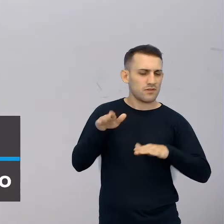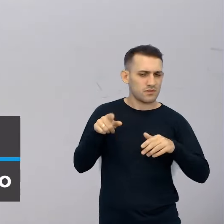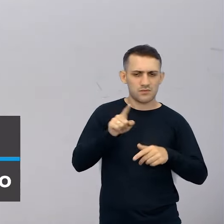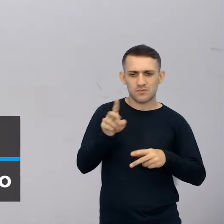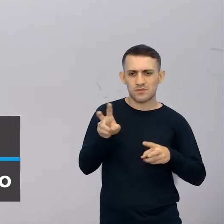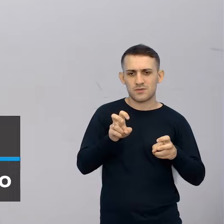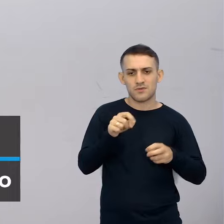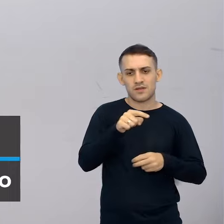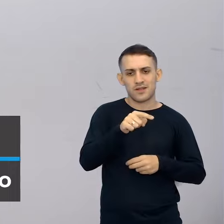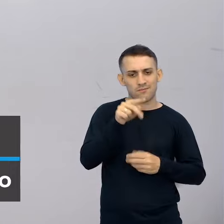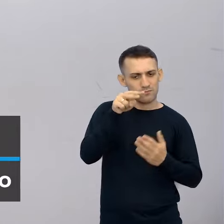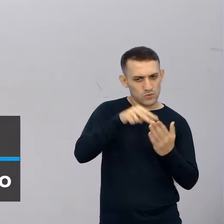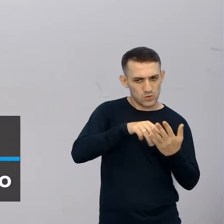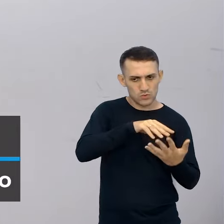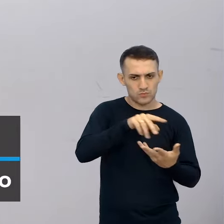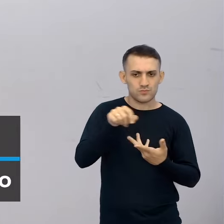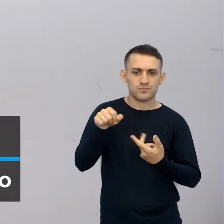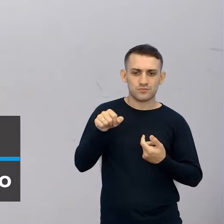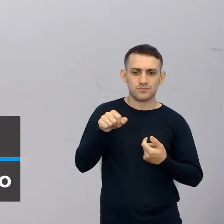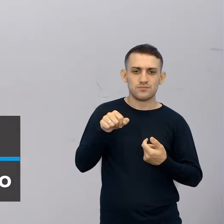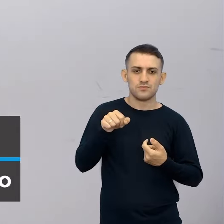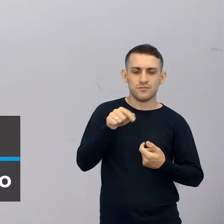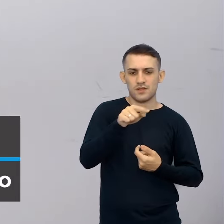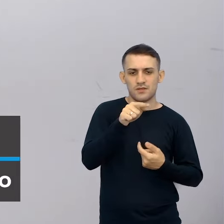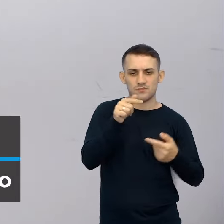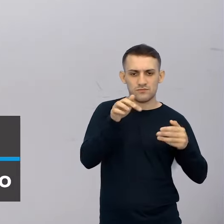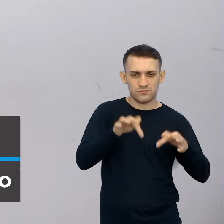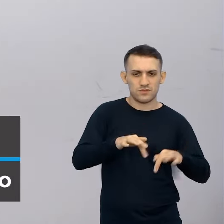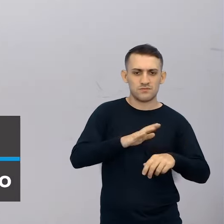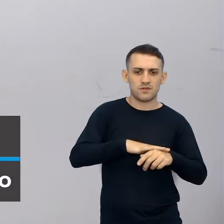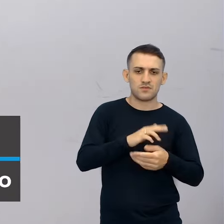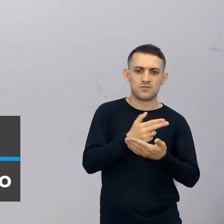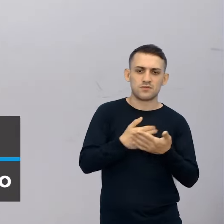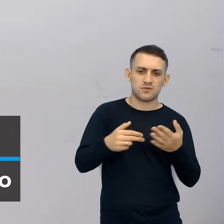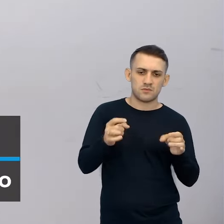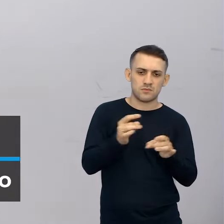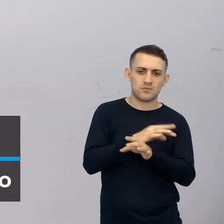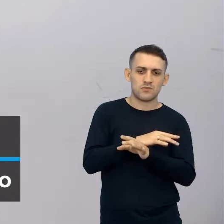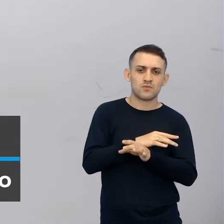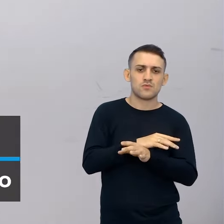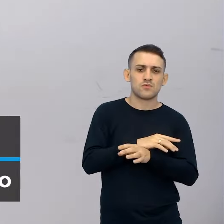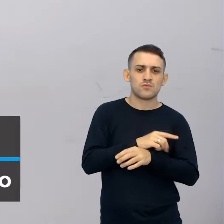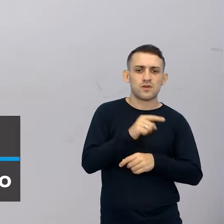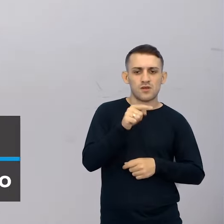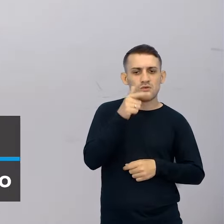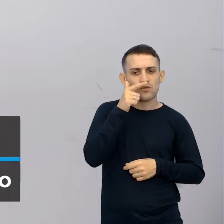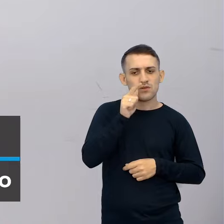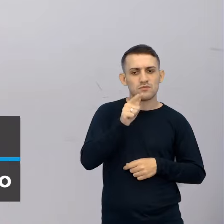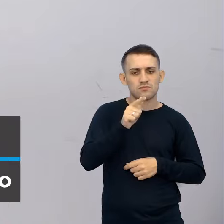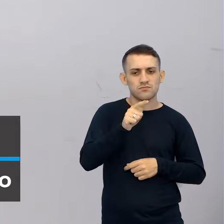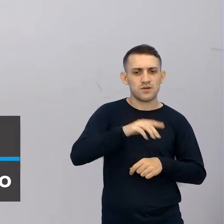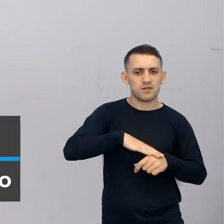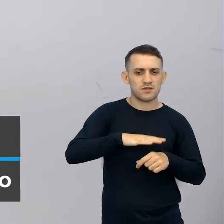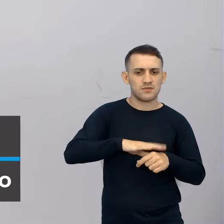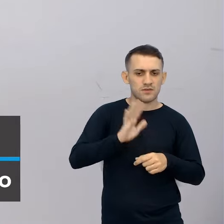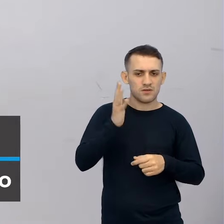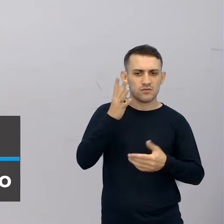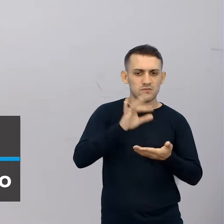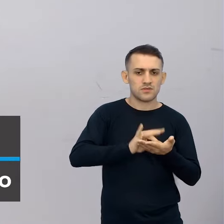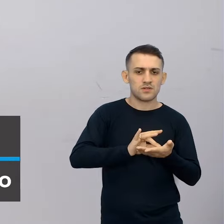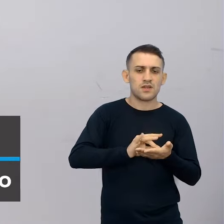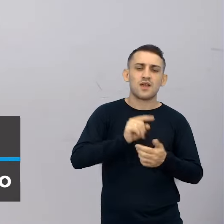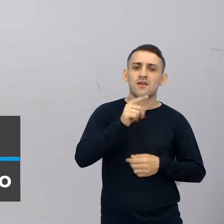está fazendo uma leitura do mundo. E aí quando ela termina, ela faz lá o desenho, né, do robô, e ela materializa isso, ela diz